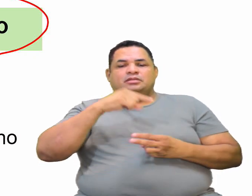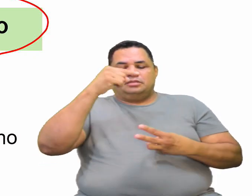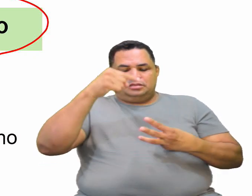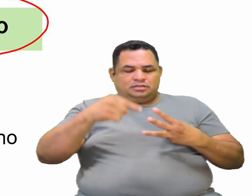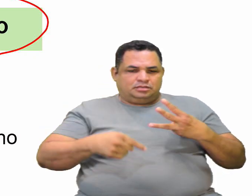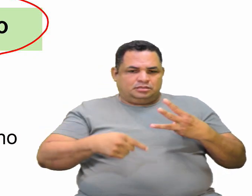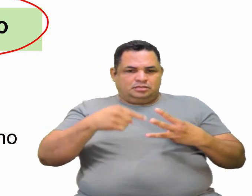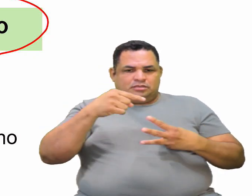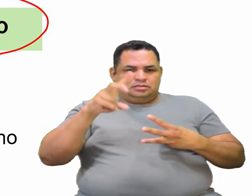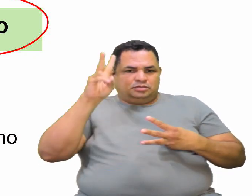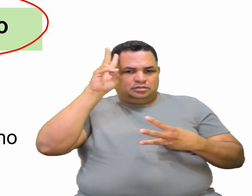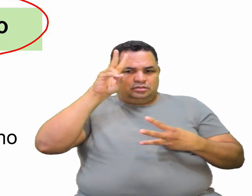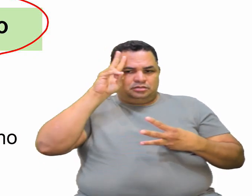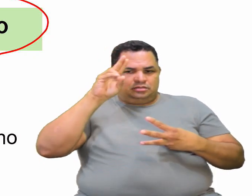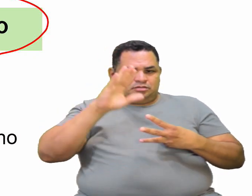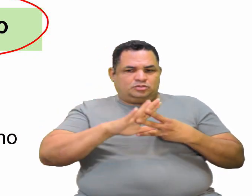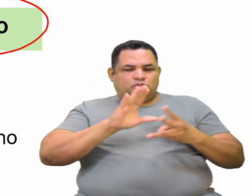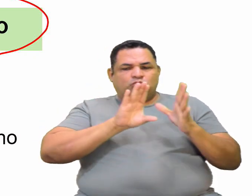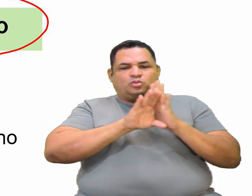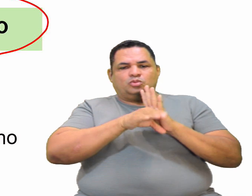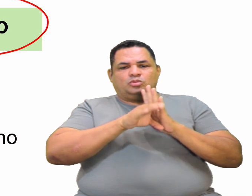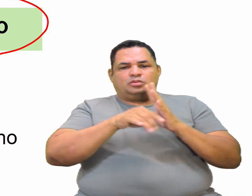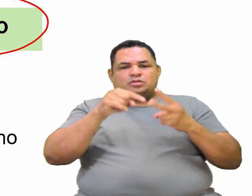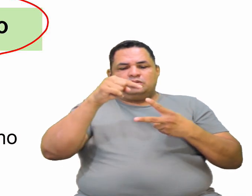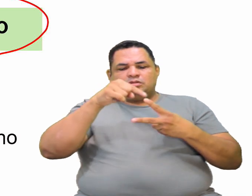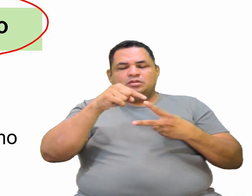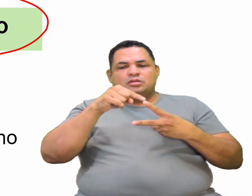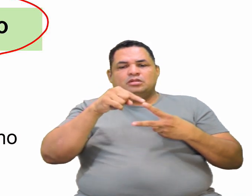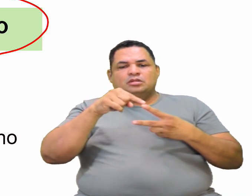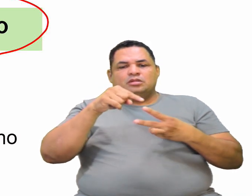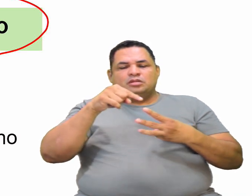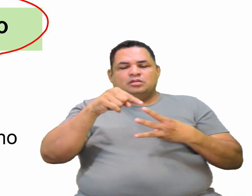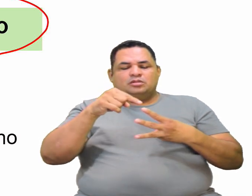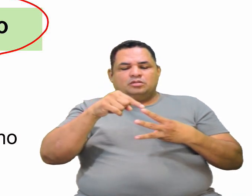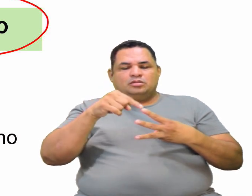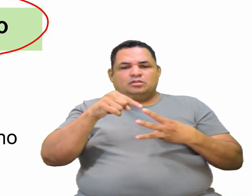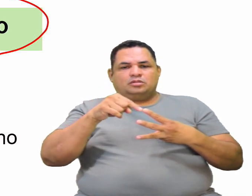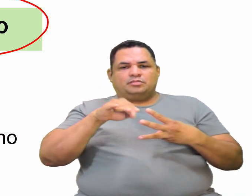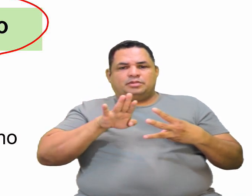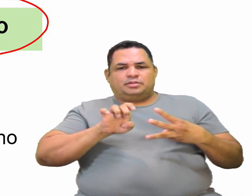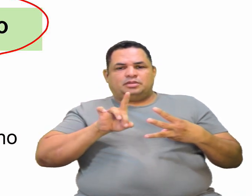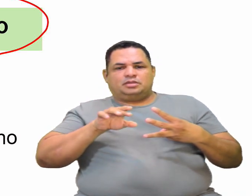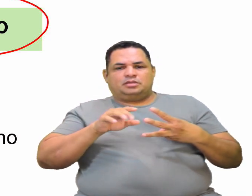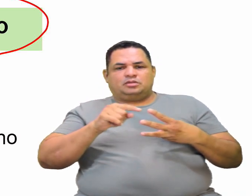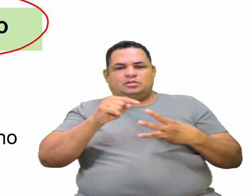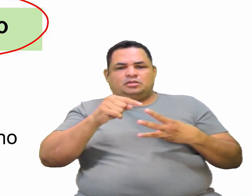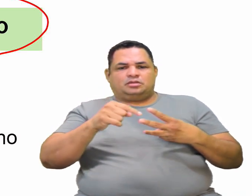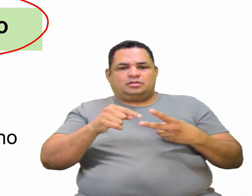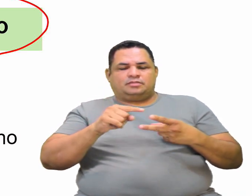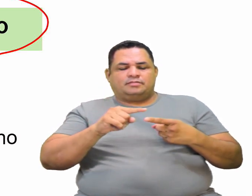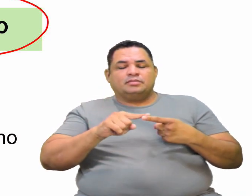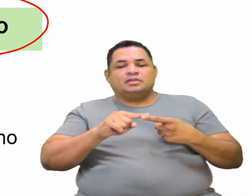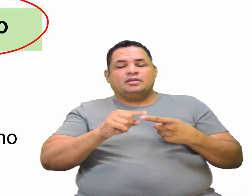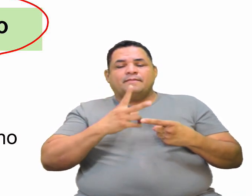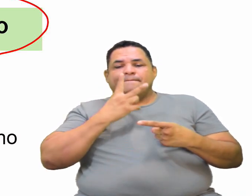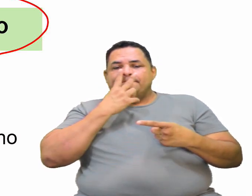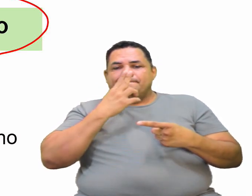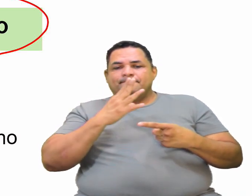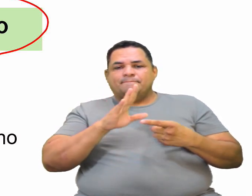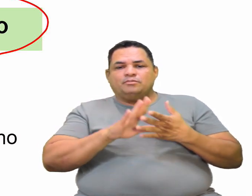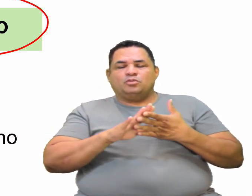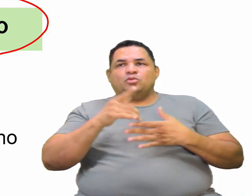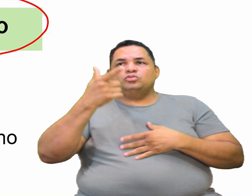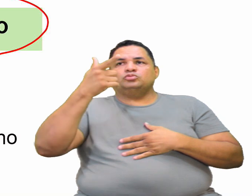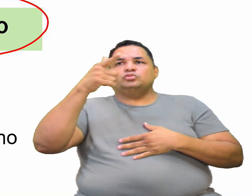3 tipos. Vamos só lembrar aqui o conceito geral do mimetismo. O mimetismo é quando a espécie ela vai se assemelhar